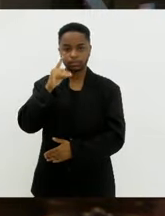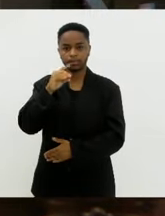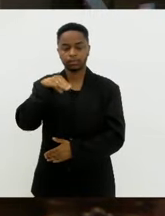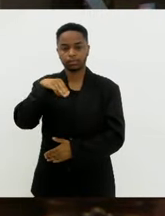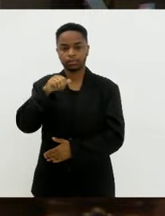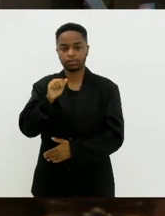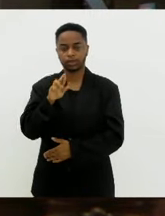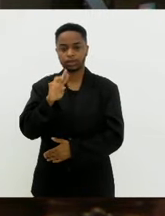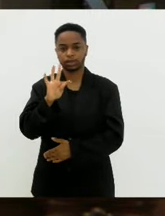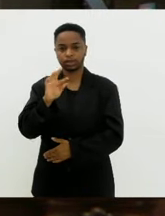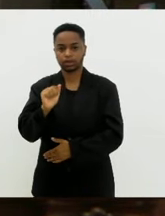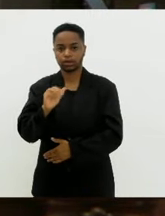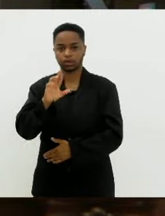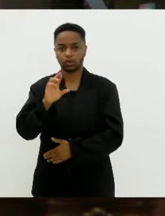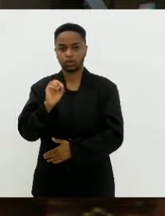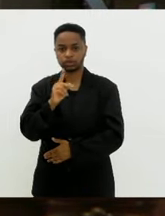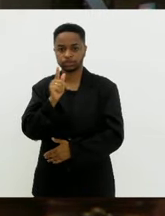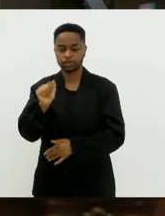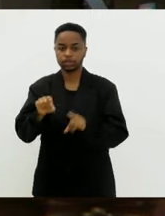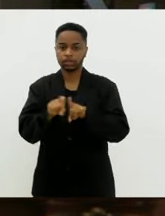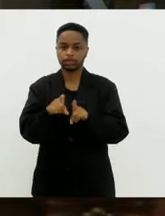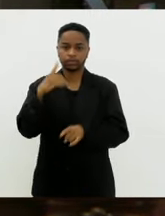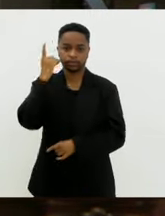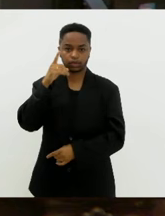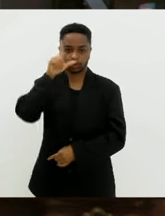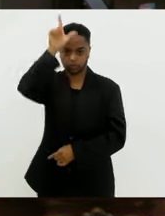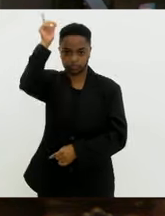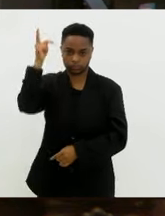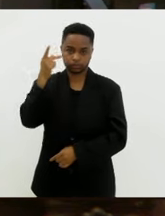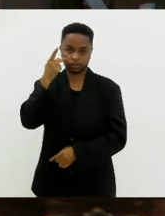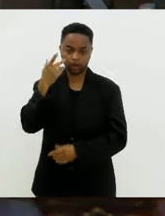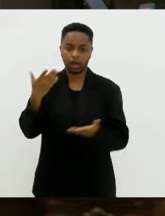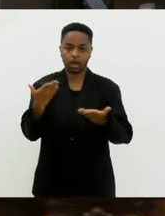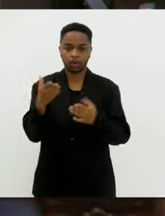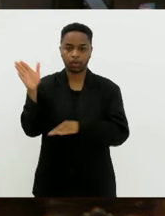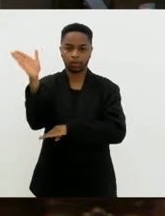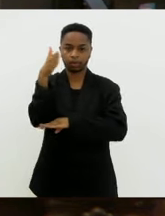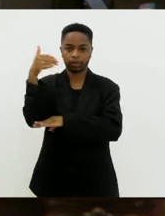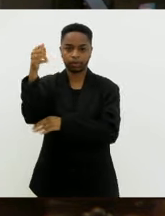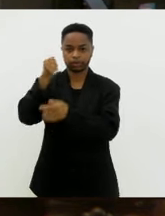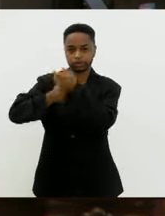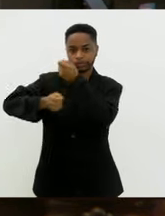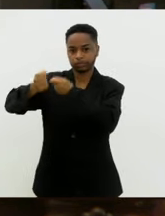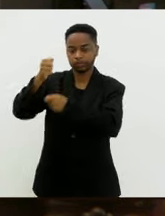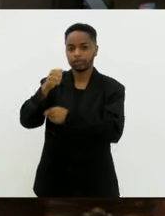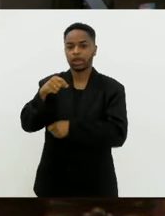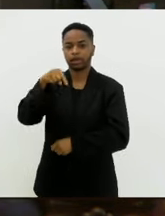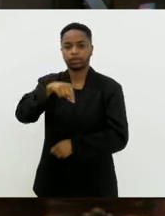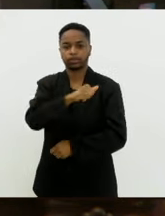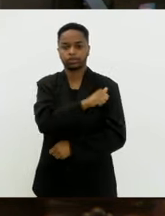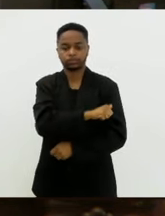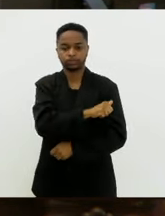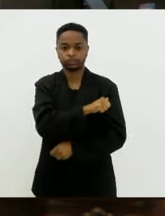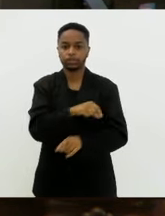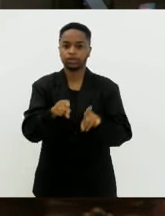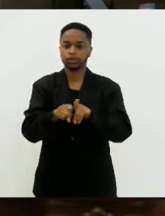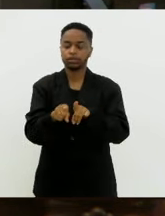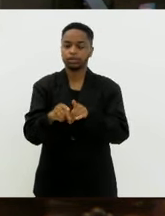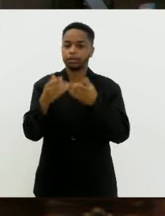Rocha e o deputado Luiz Paulo para o hasteamento da bandeira nacional do Estado do Rio de Janeiro e